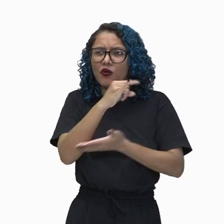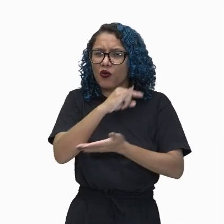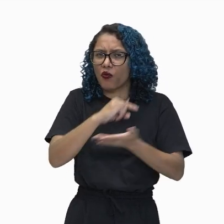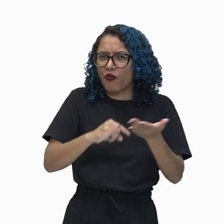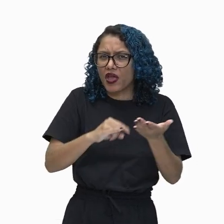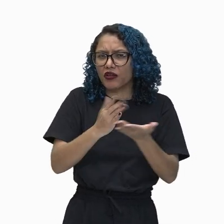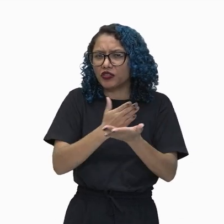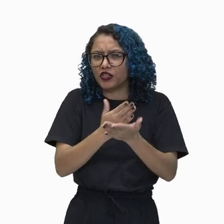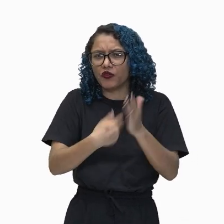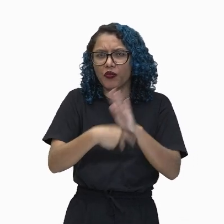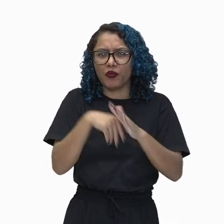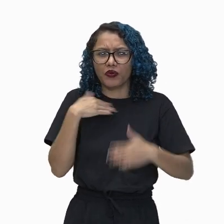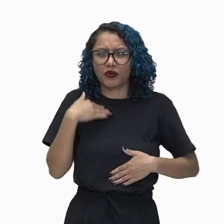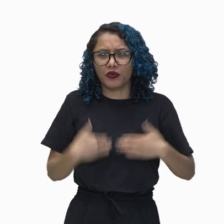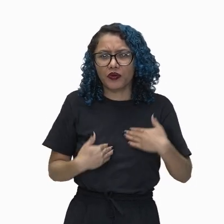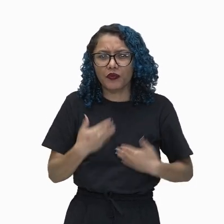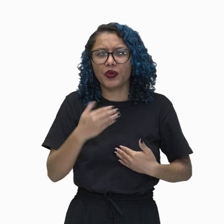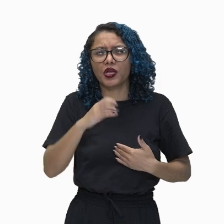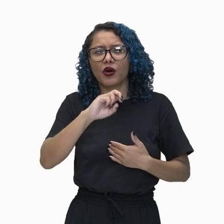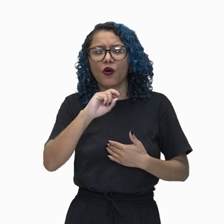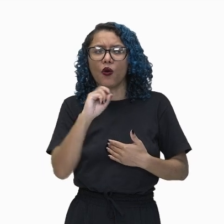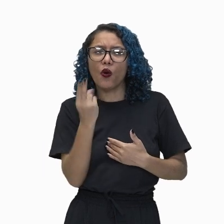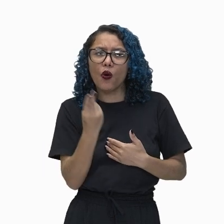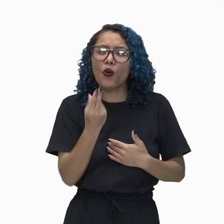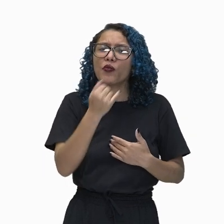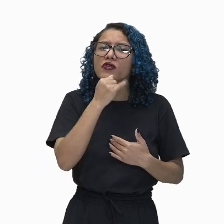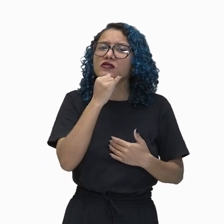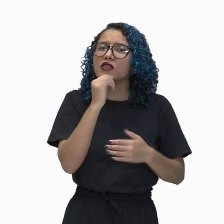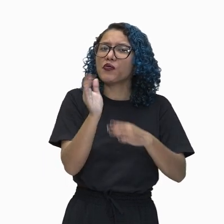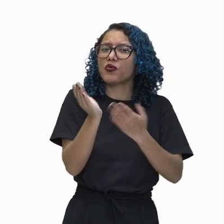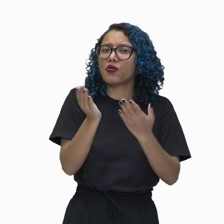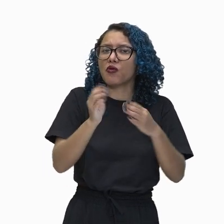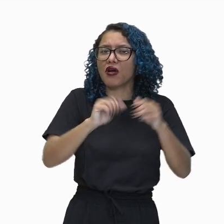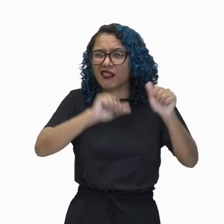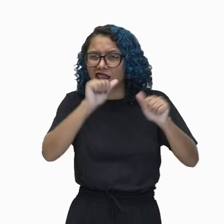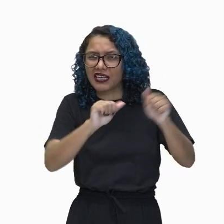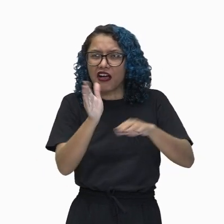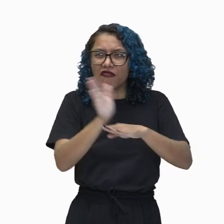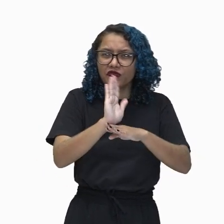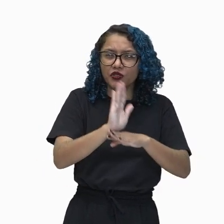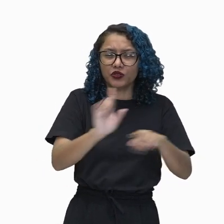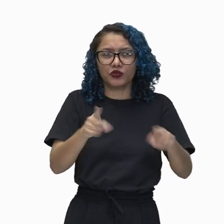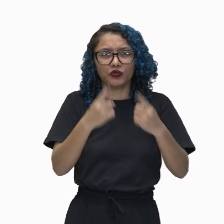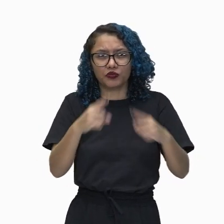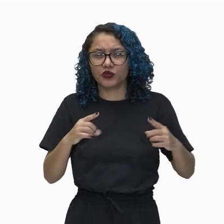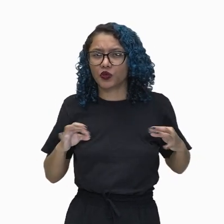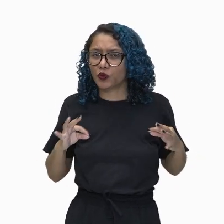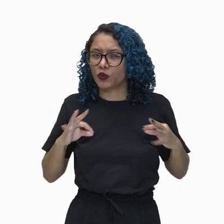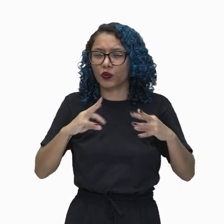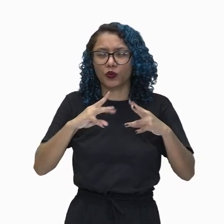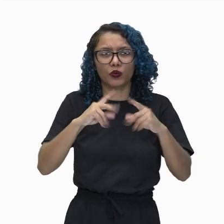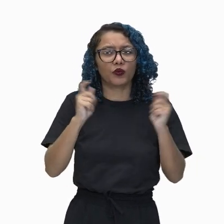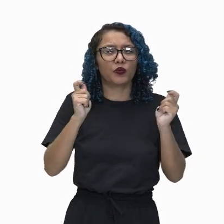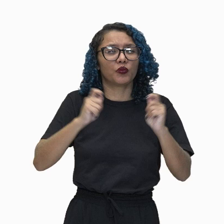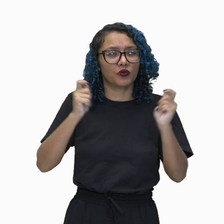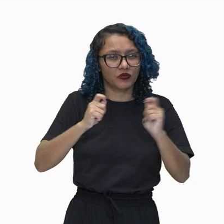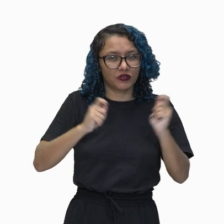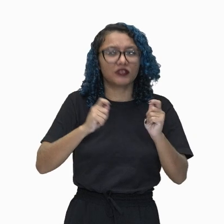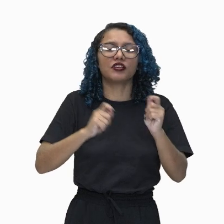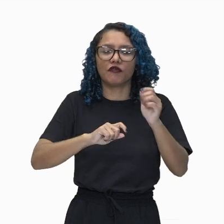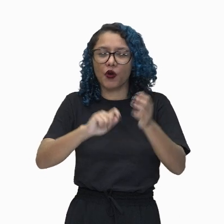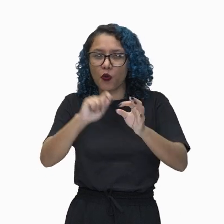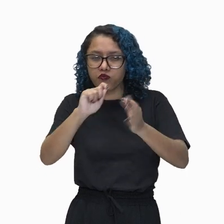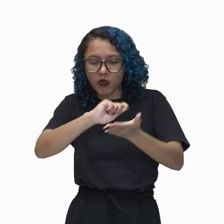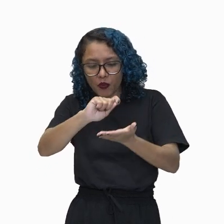digitais mais conhecidos, como vídeos, músicas. Tudo isso você pode fazer uma resenha. Então,